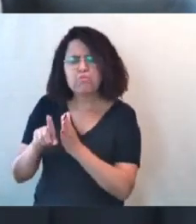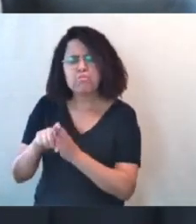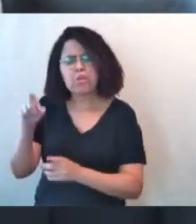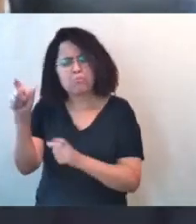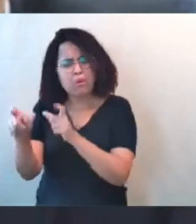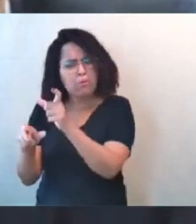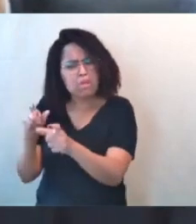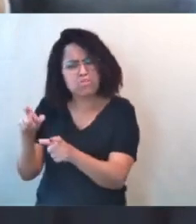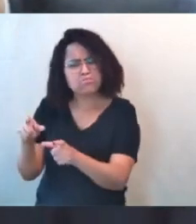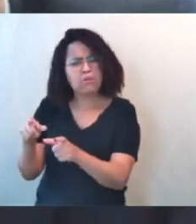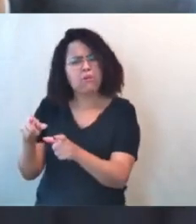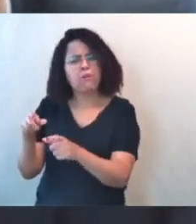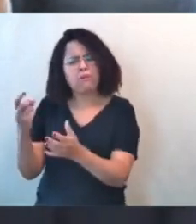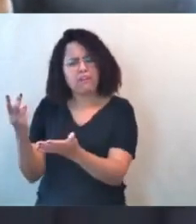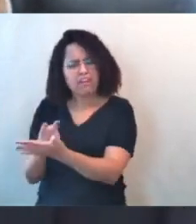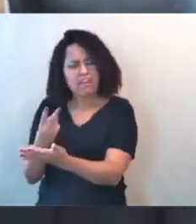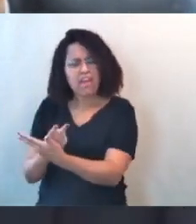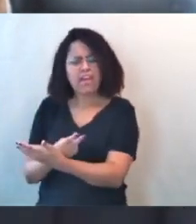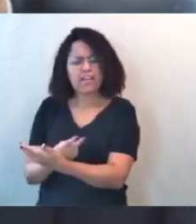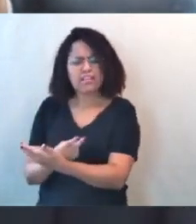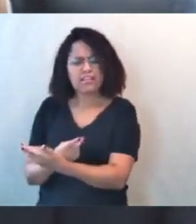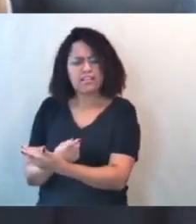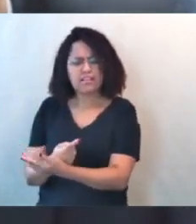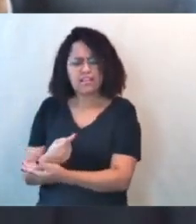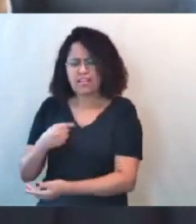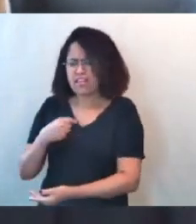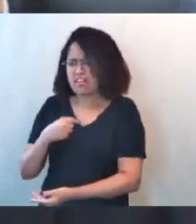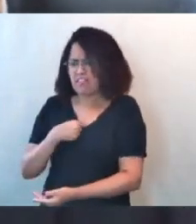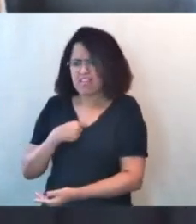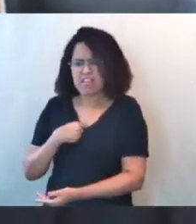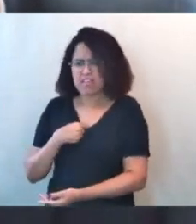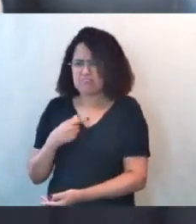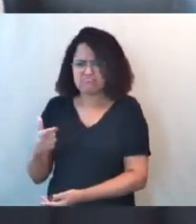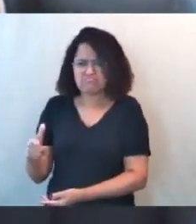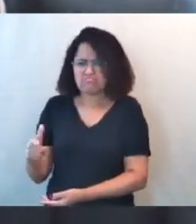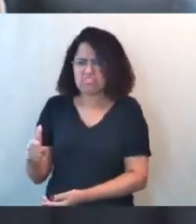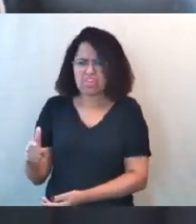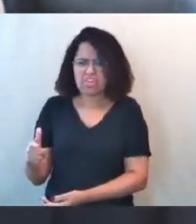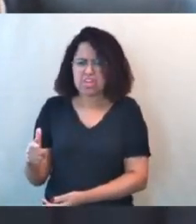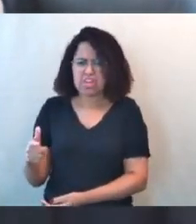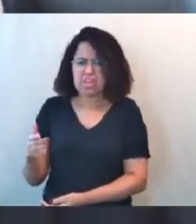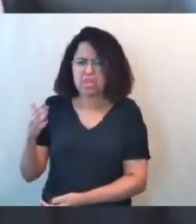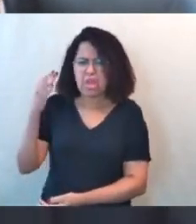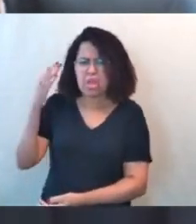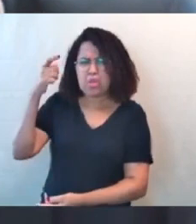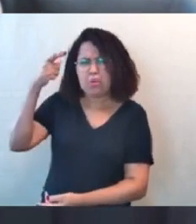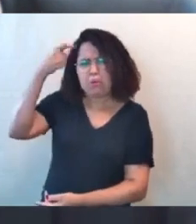Está sem som. O responsável, eu não tenho nem conhecimento jurídico,